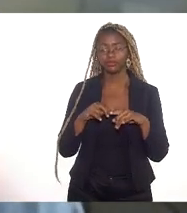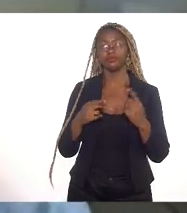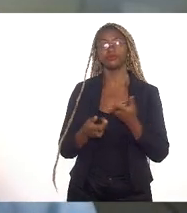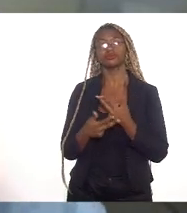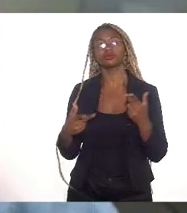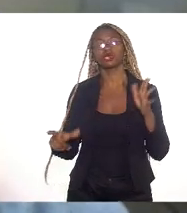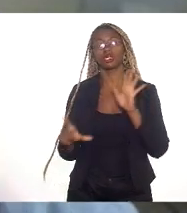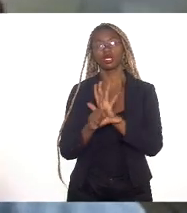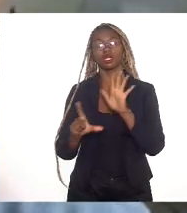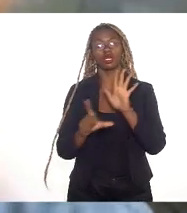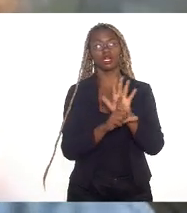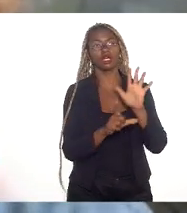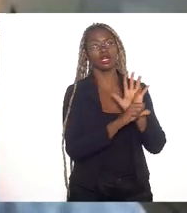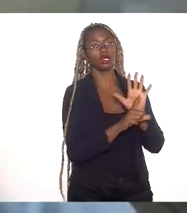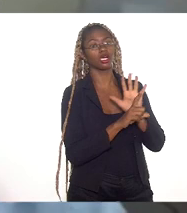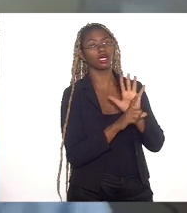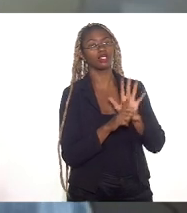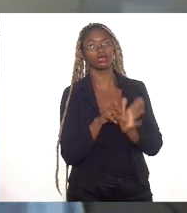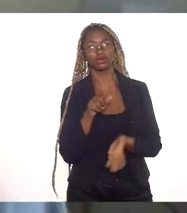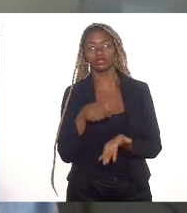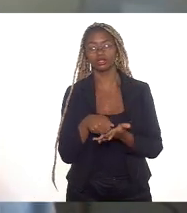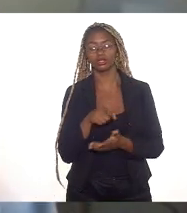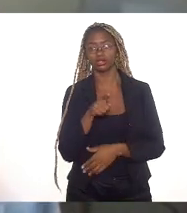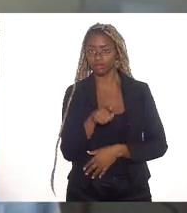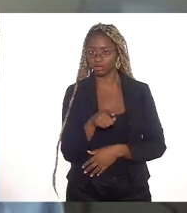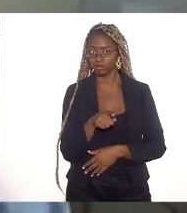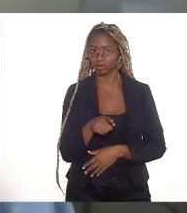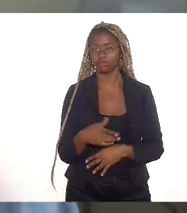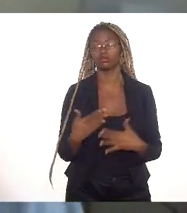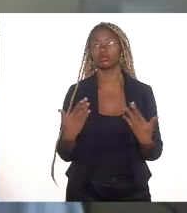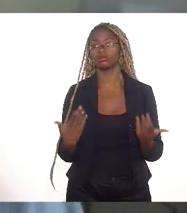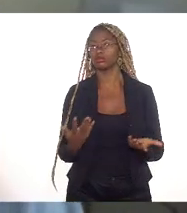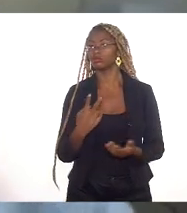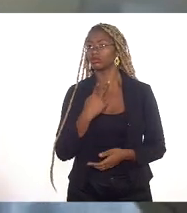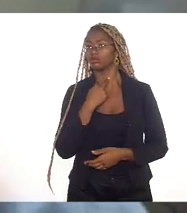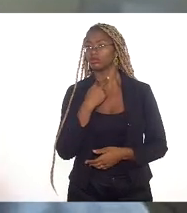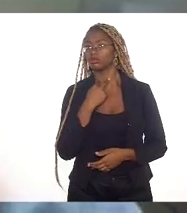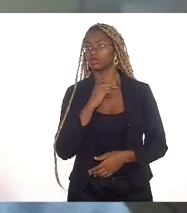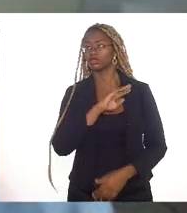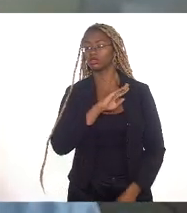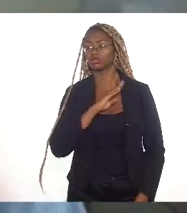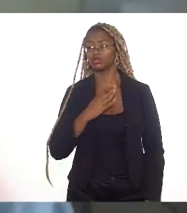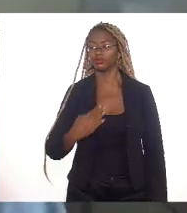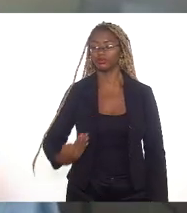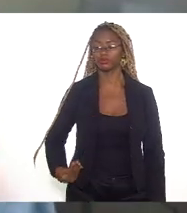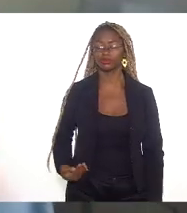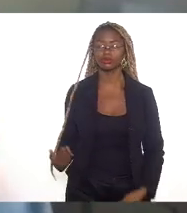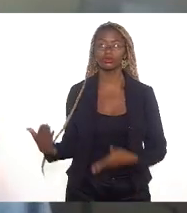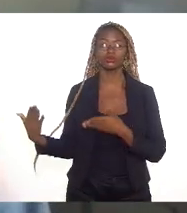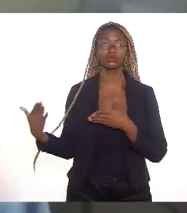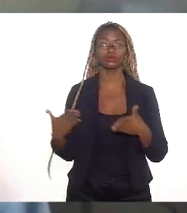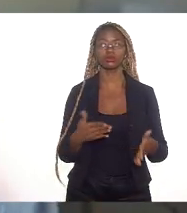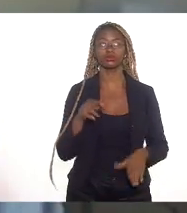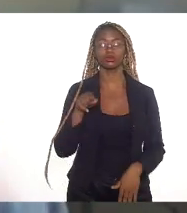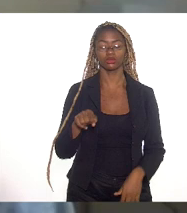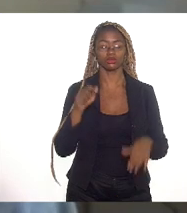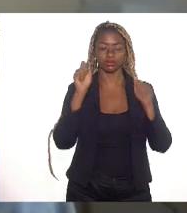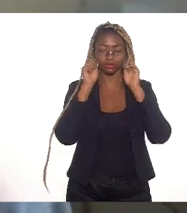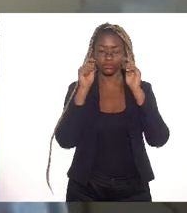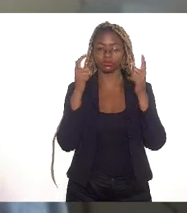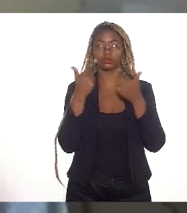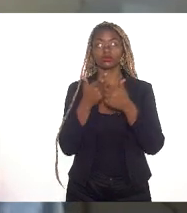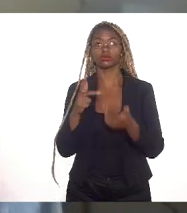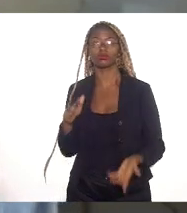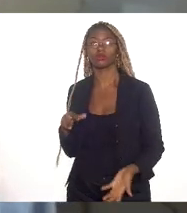que assim o determinam. Então, não dá para o governador chegar aqui na Assembleia no dia da sua